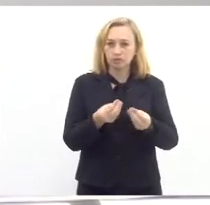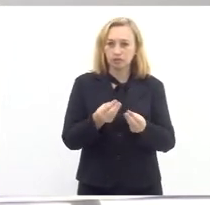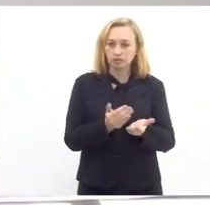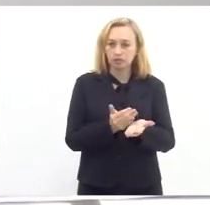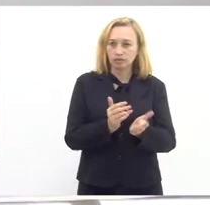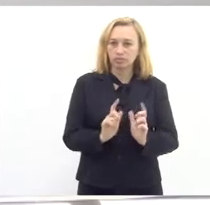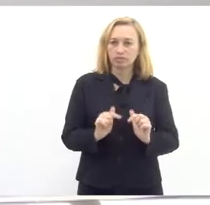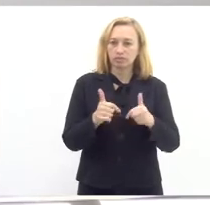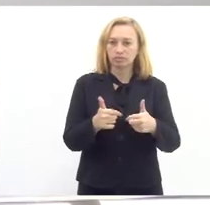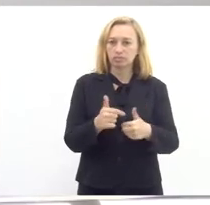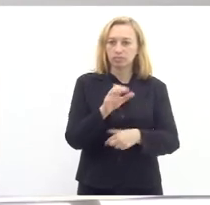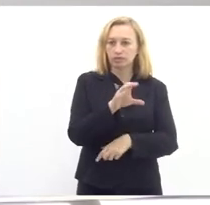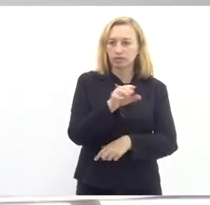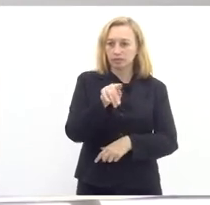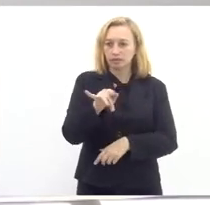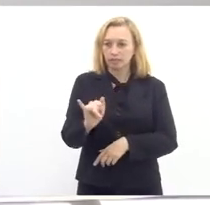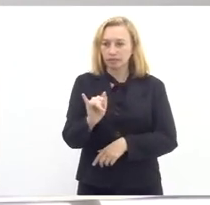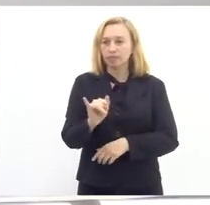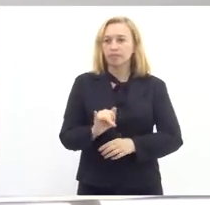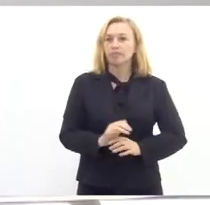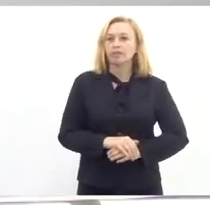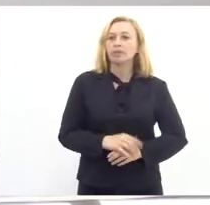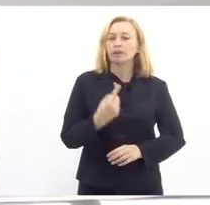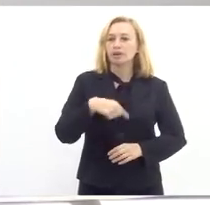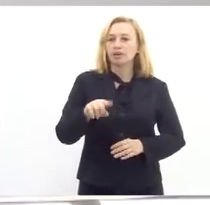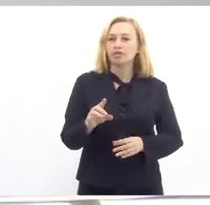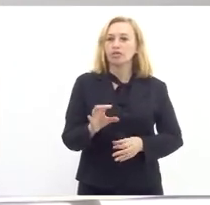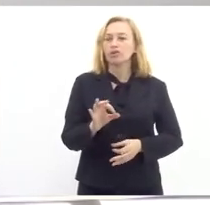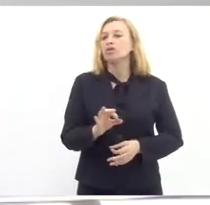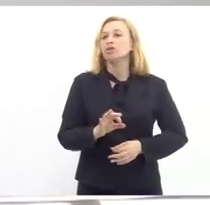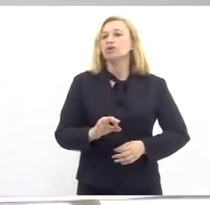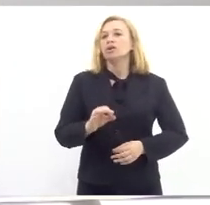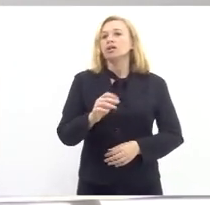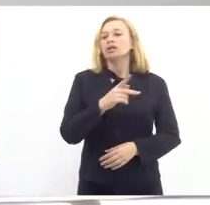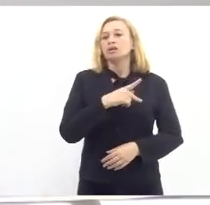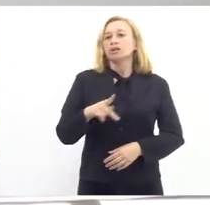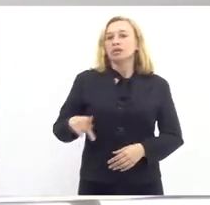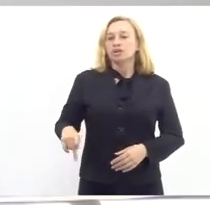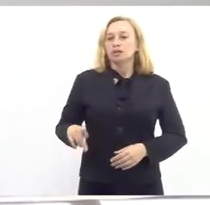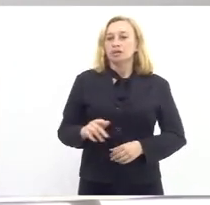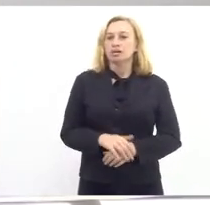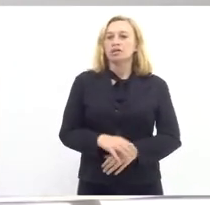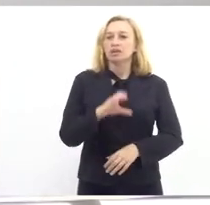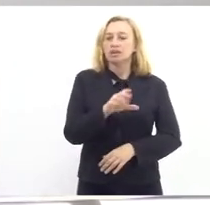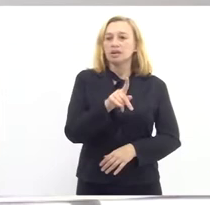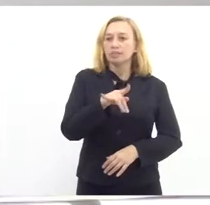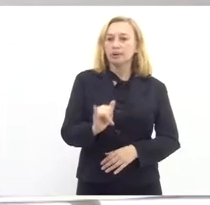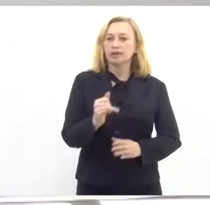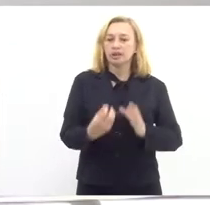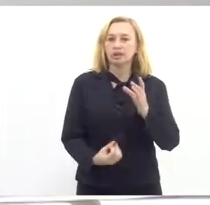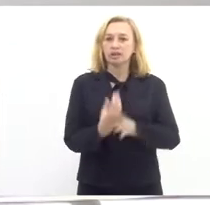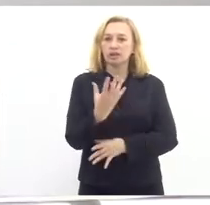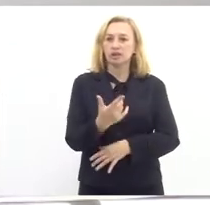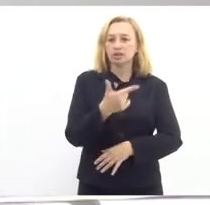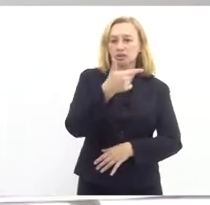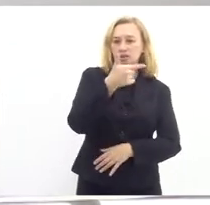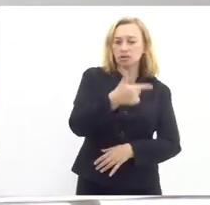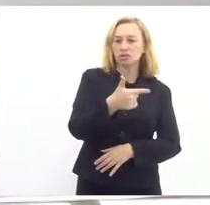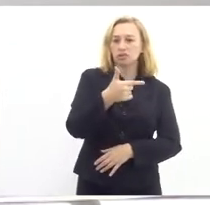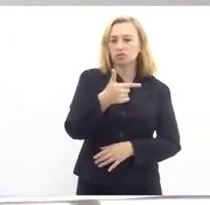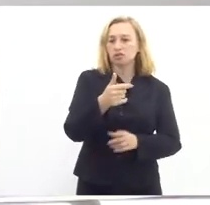CPI, vai a prestação de contas por parte da presidente a todos e todas. A CPI foi instalada dia 2 de fevereiro de